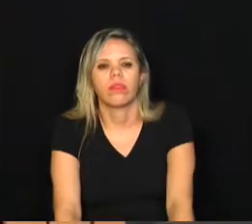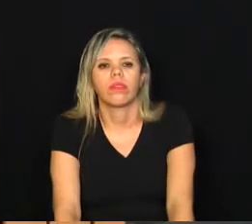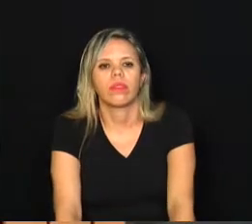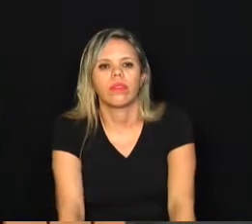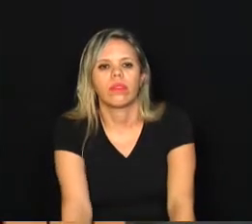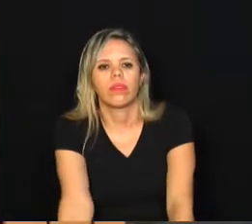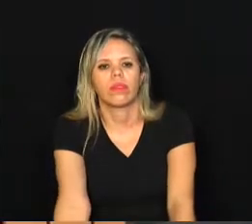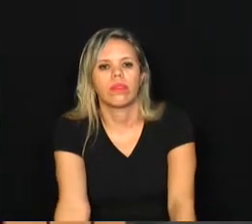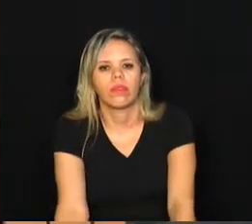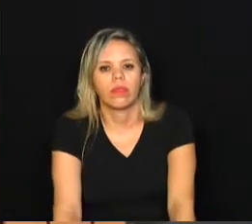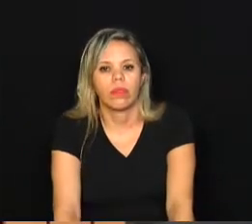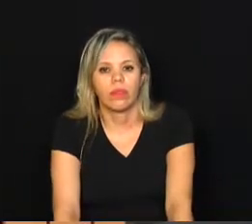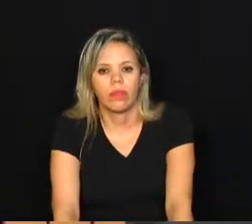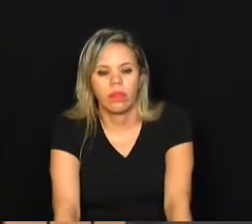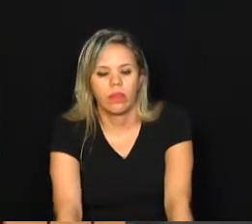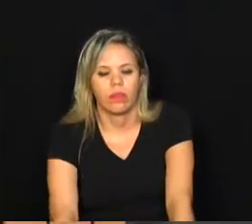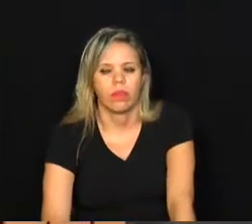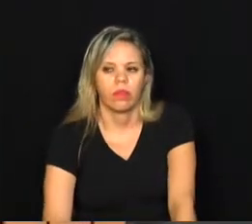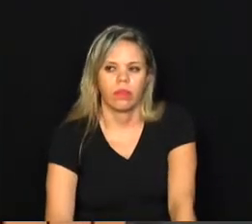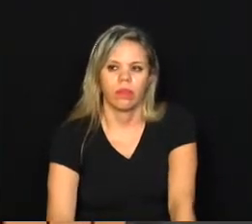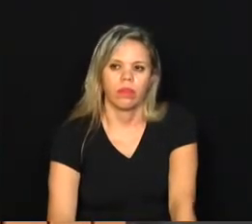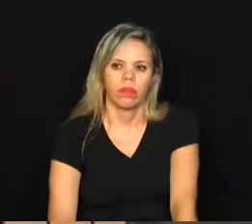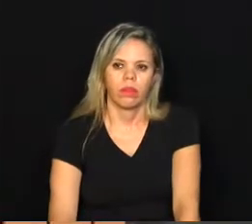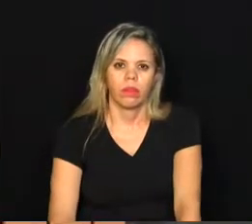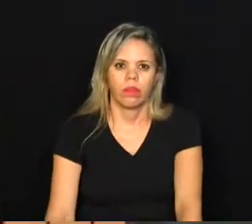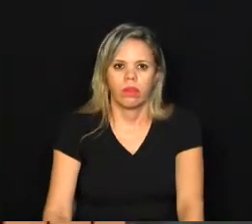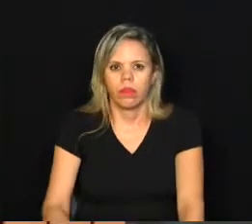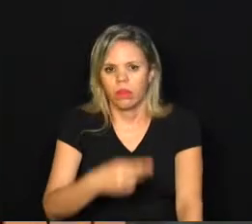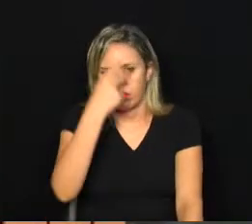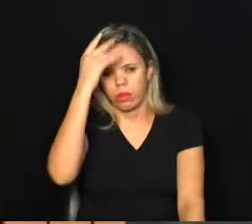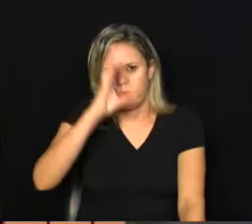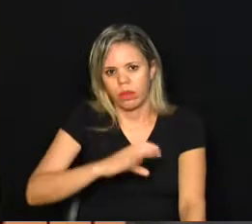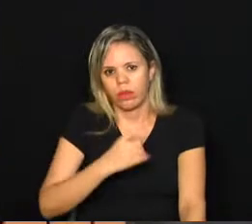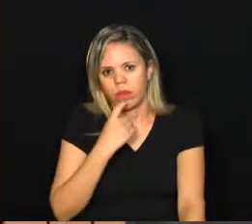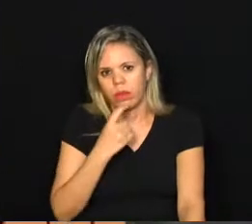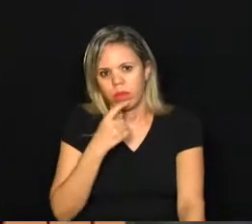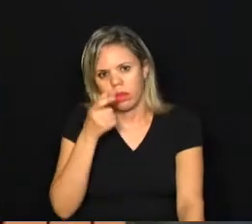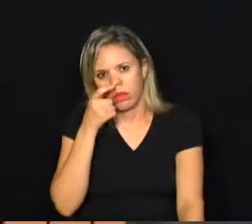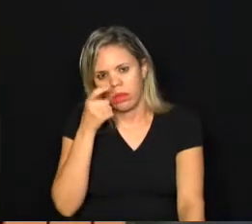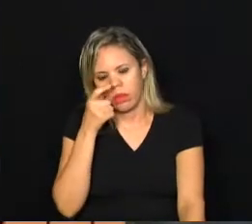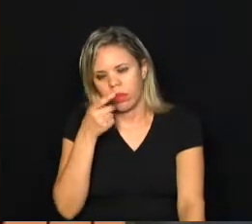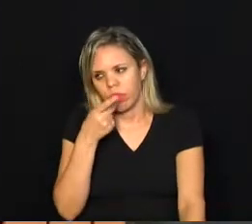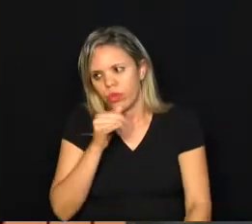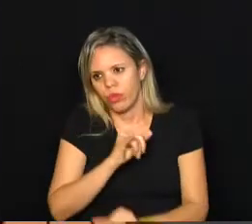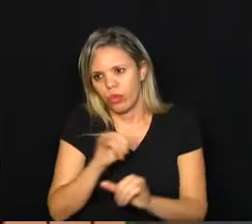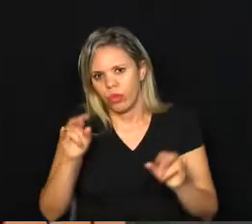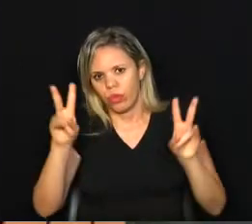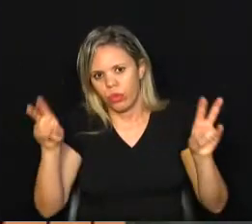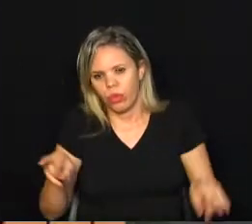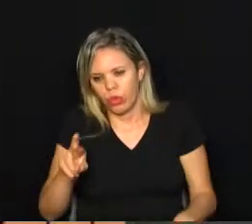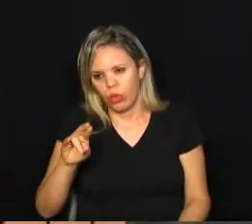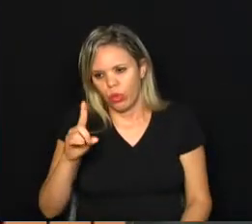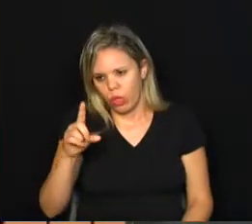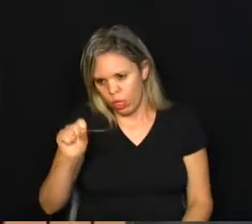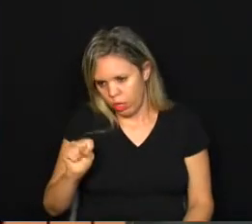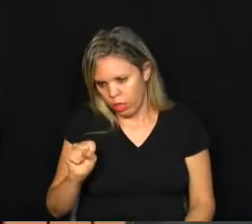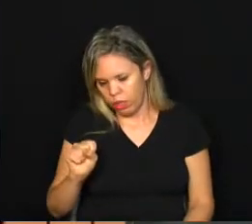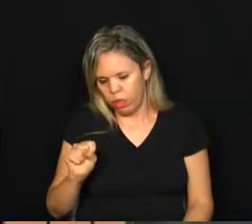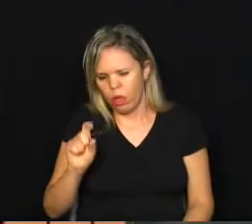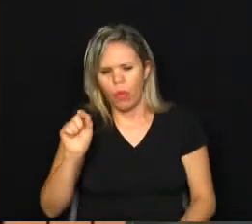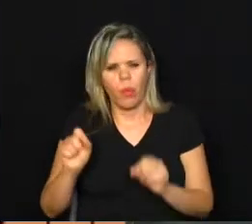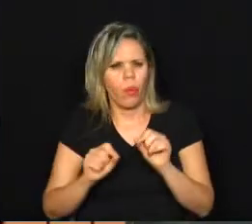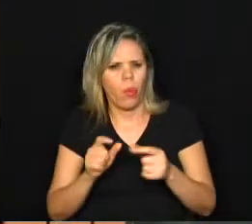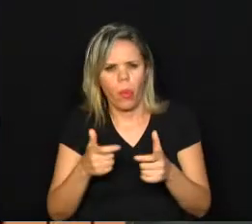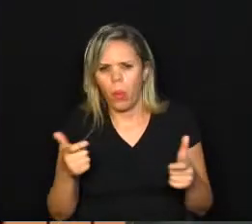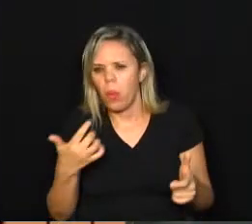Professor, o cidadão campineiro já deve ter ouvido falar sobre o RIDS, né? Acredito que a maioria ainda não